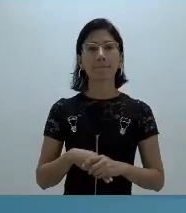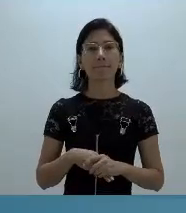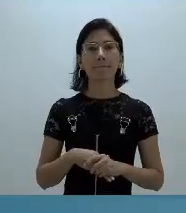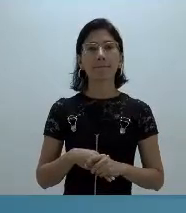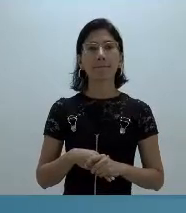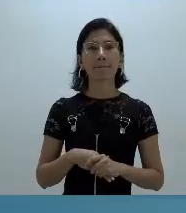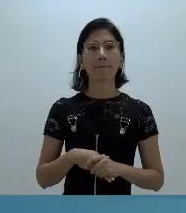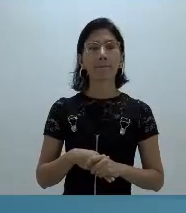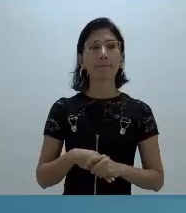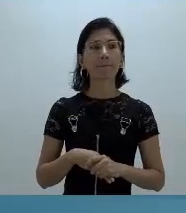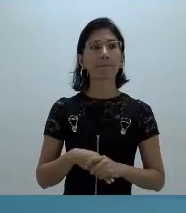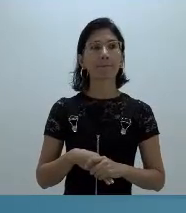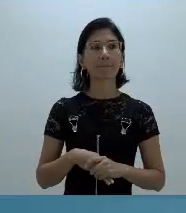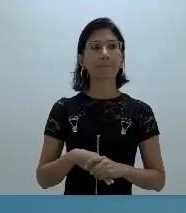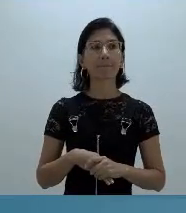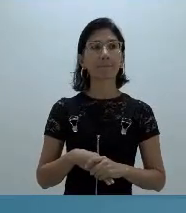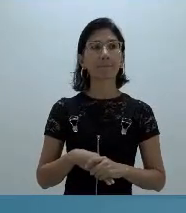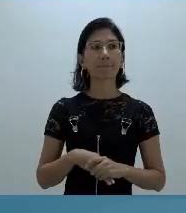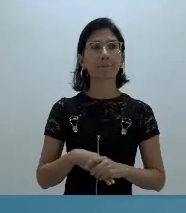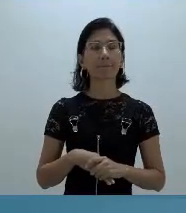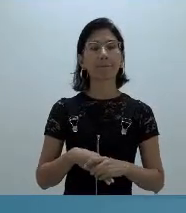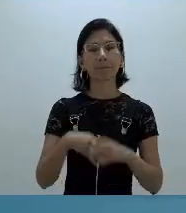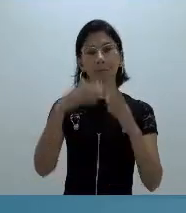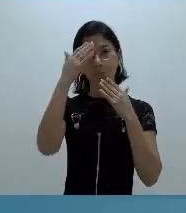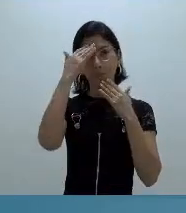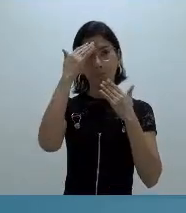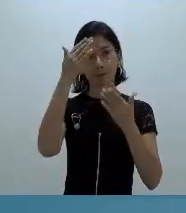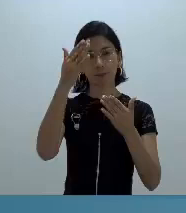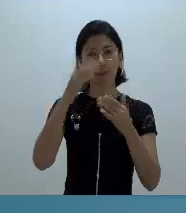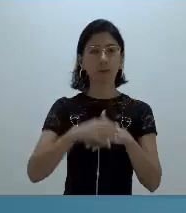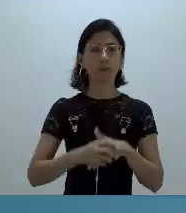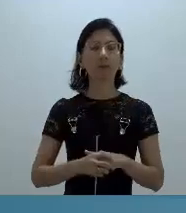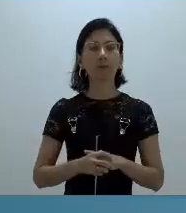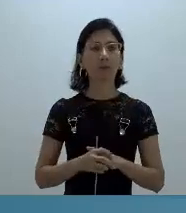voto. Obrigado, meu Deus. Posso pegar a conta?